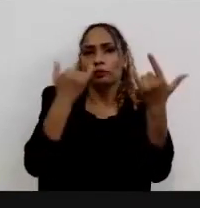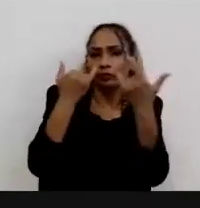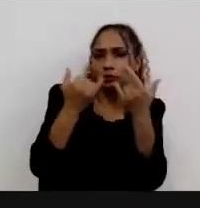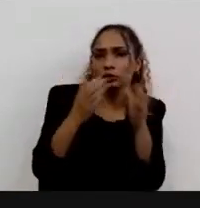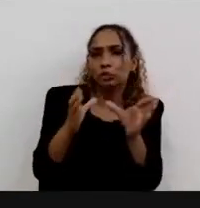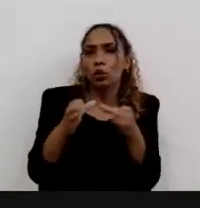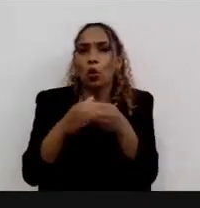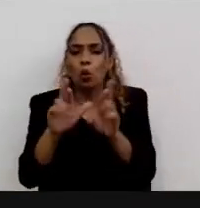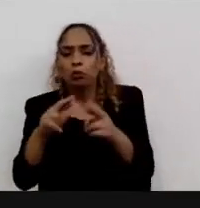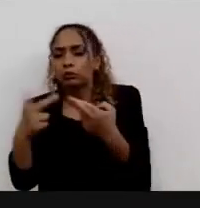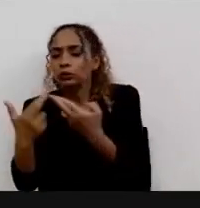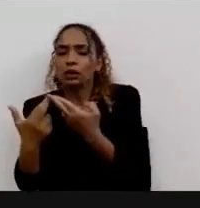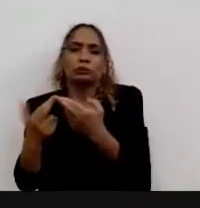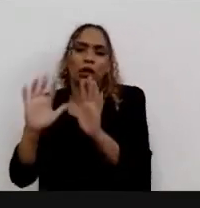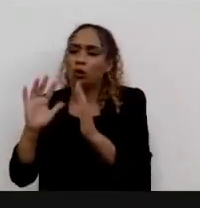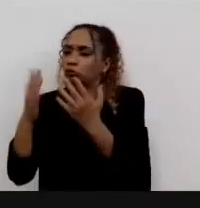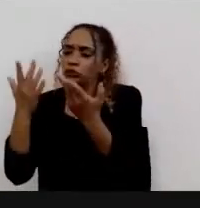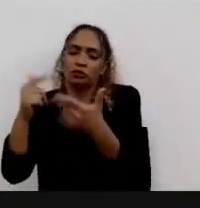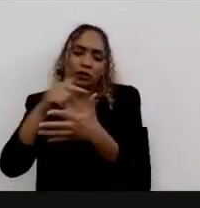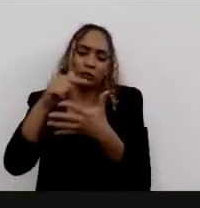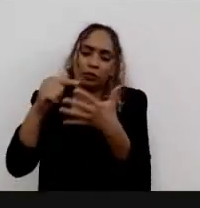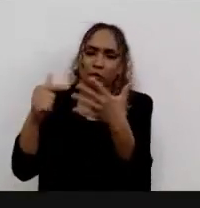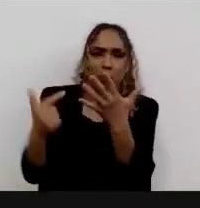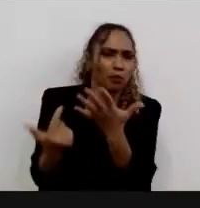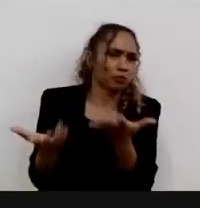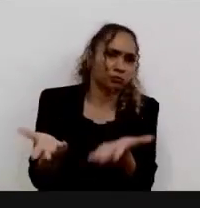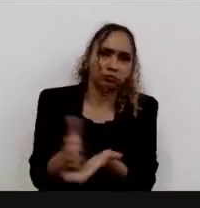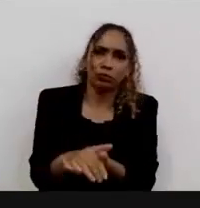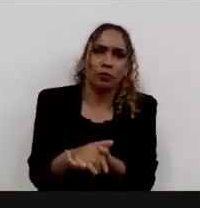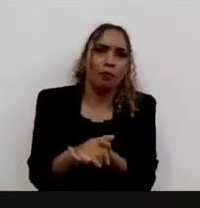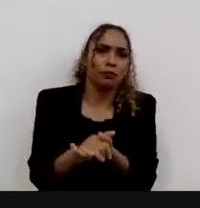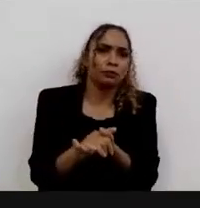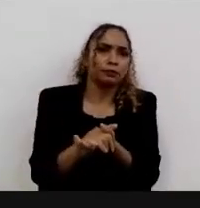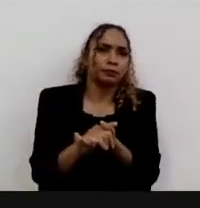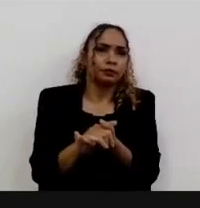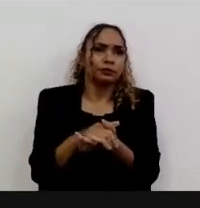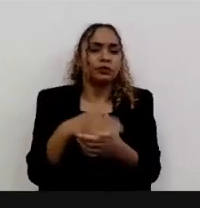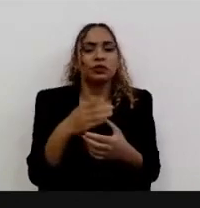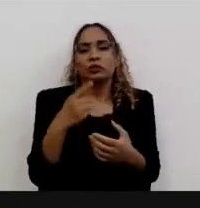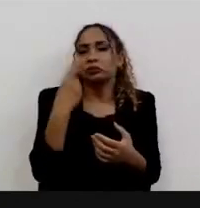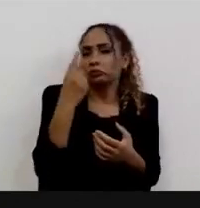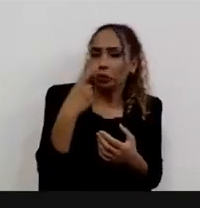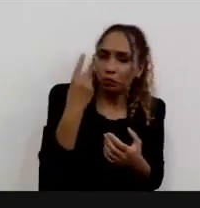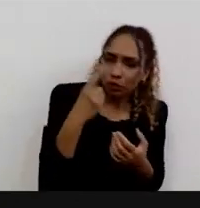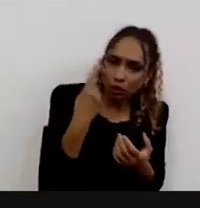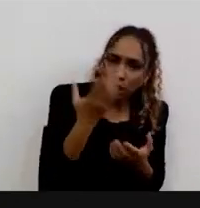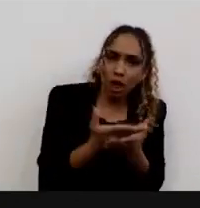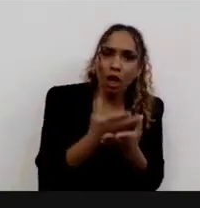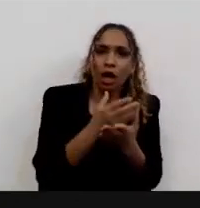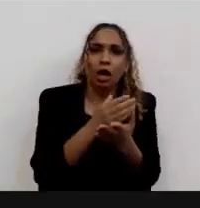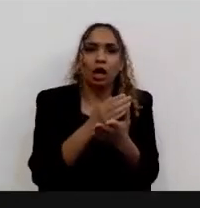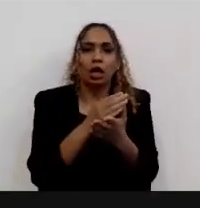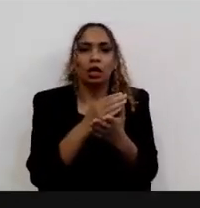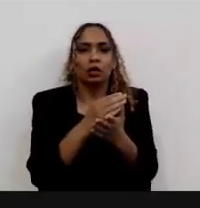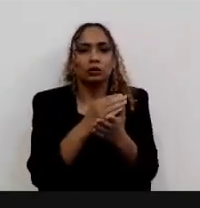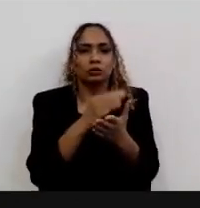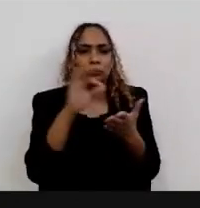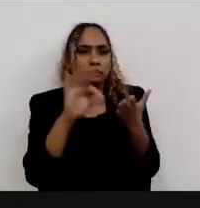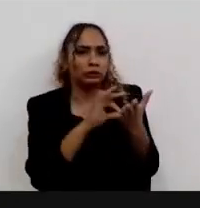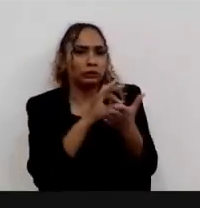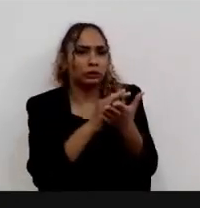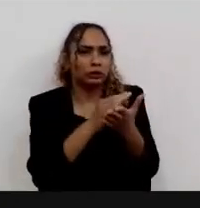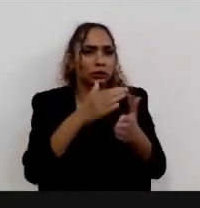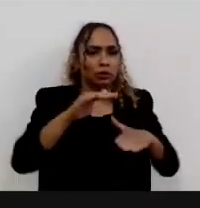de comissões, de reuniões, de eventos, de deputados mesmo, né, cadastro, movimentação,